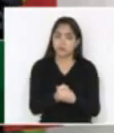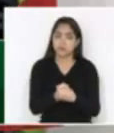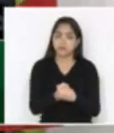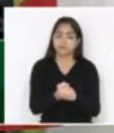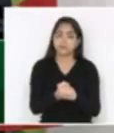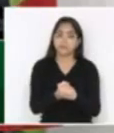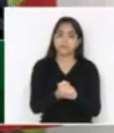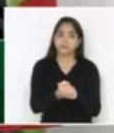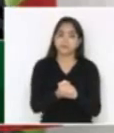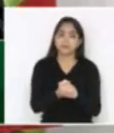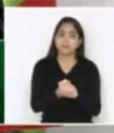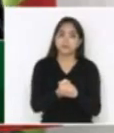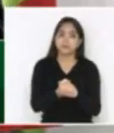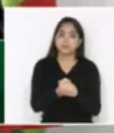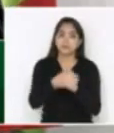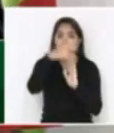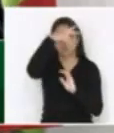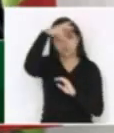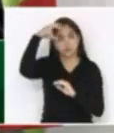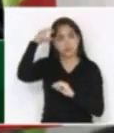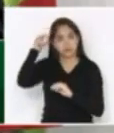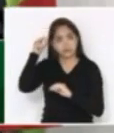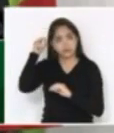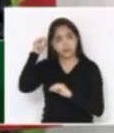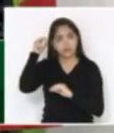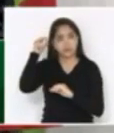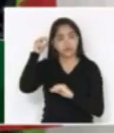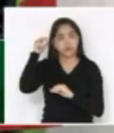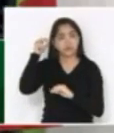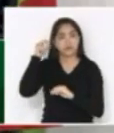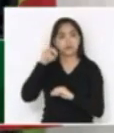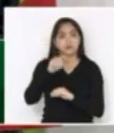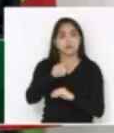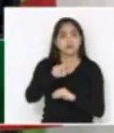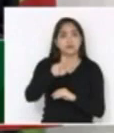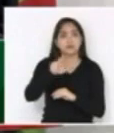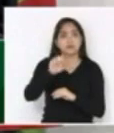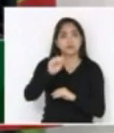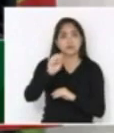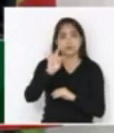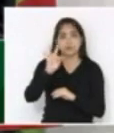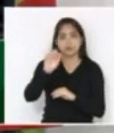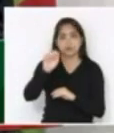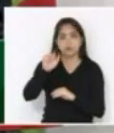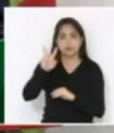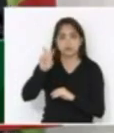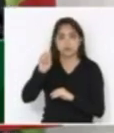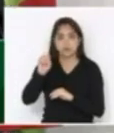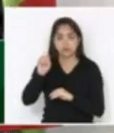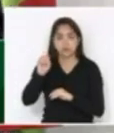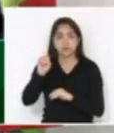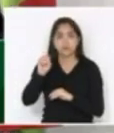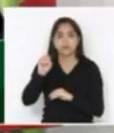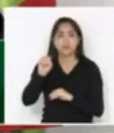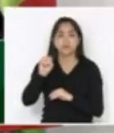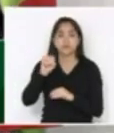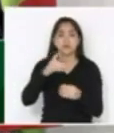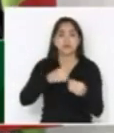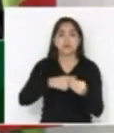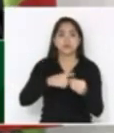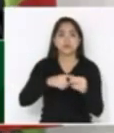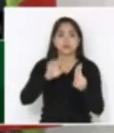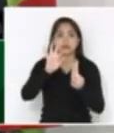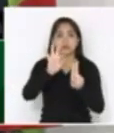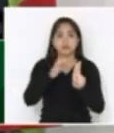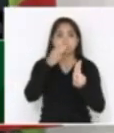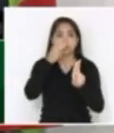cumprimentar o prefeito Gustavo Cancelier, de Uruçanga, que se encontra aqui presente no nosso meio, o